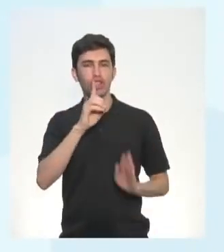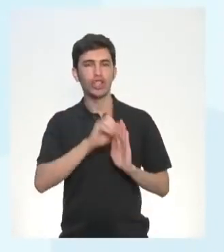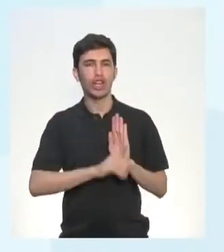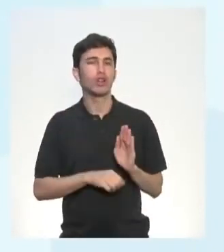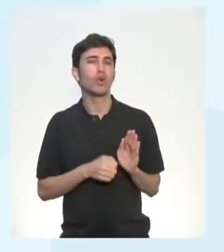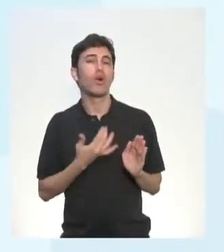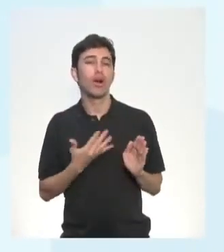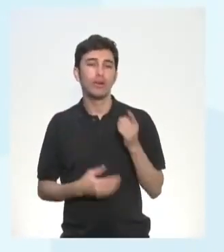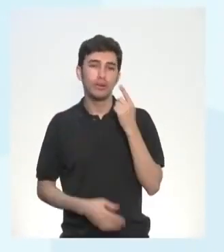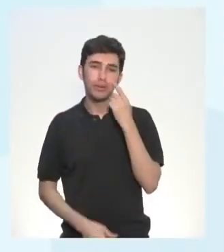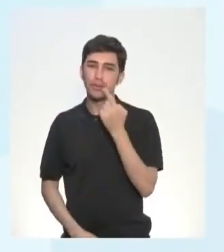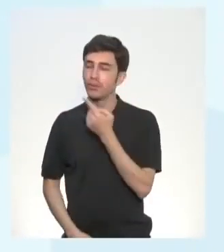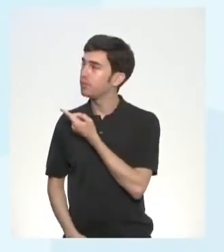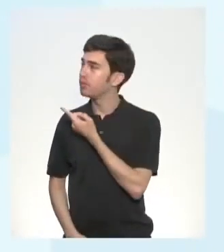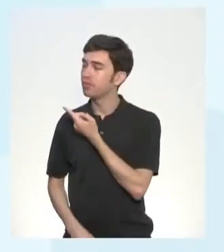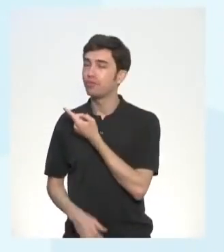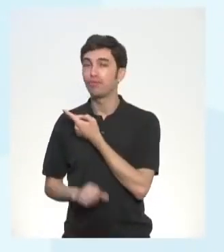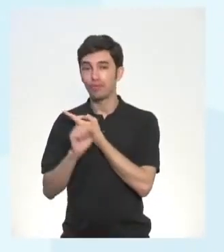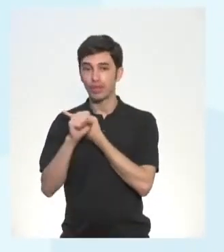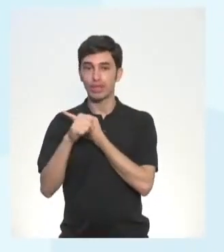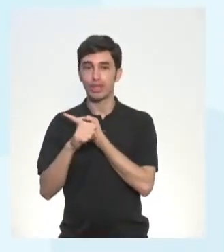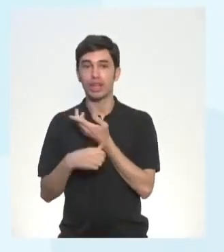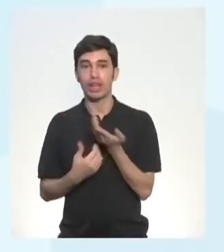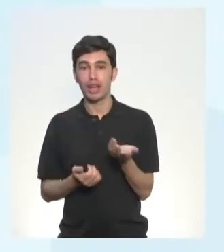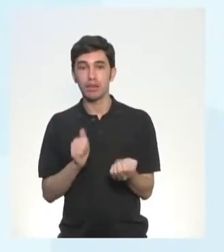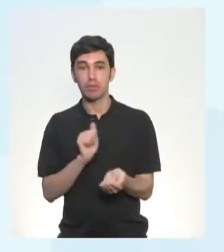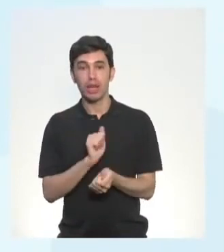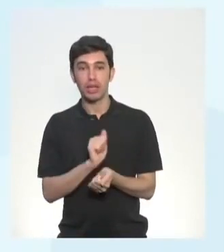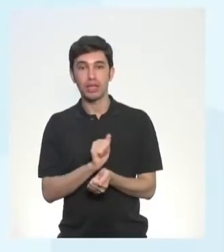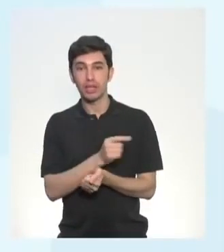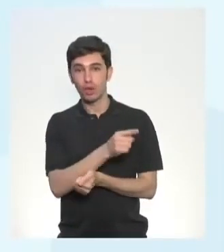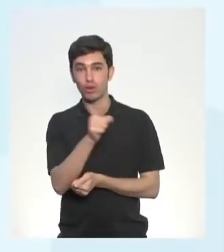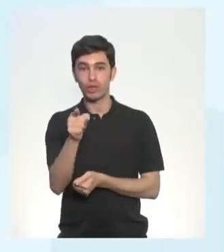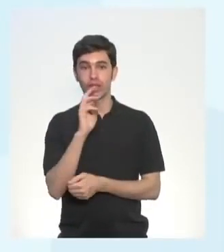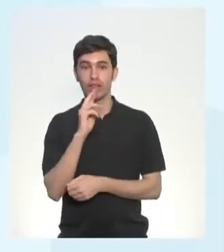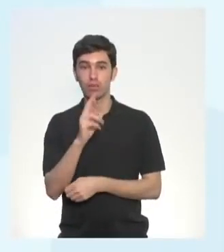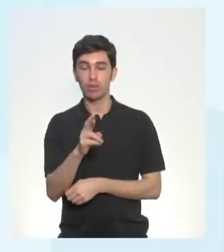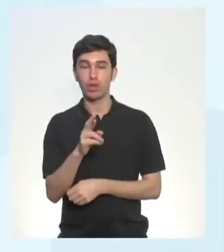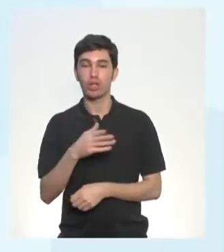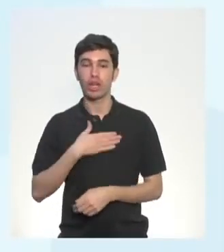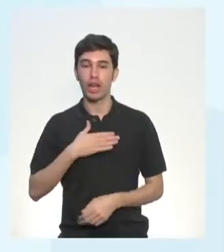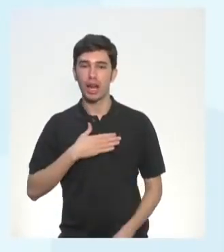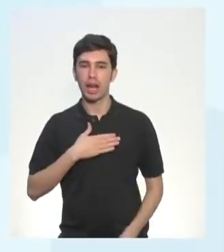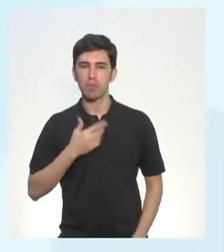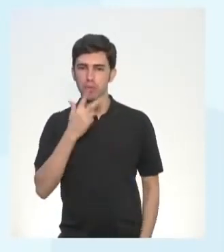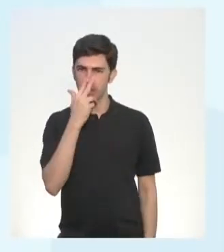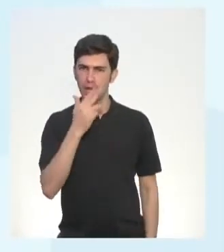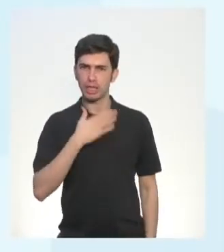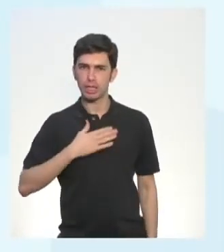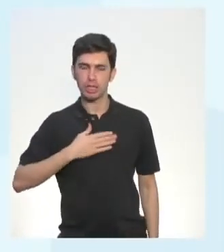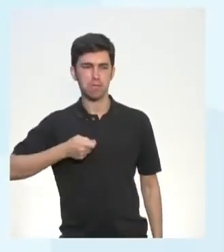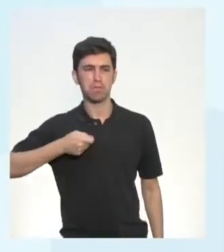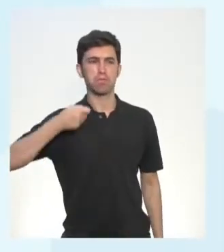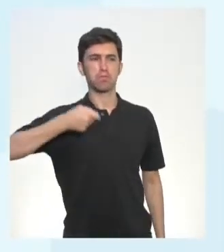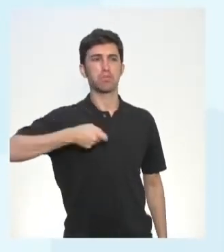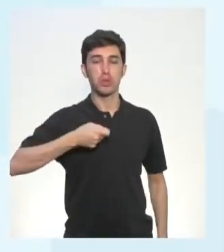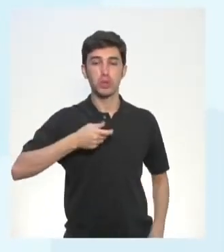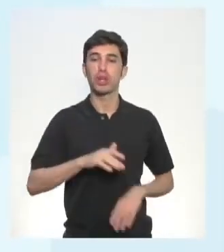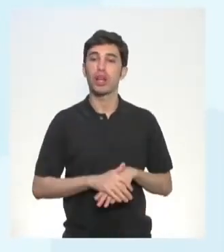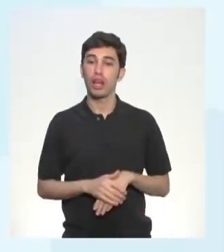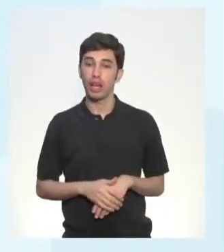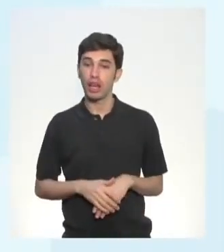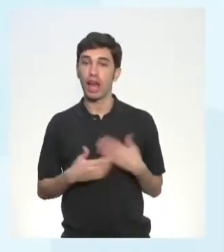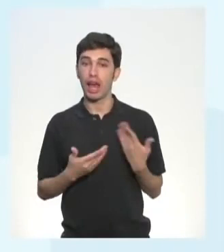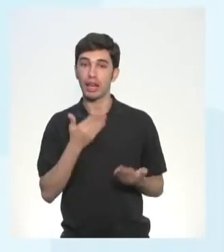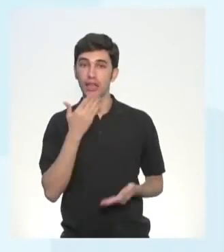é? Na D, espera-se que o estudante responda, né, no caso vocês, que a abordagem é diferente, tem um tom imperativo. E é esse trecho aí, ó.